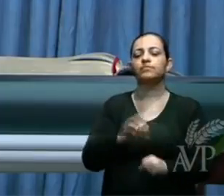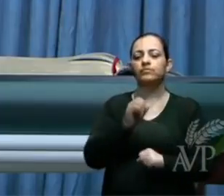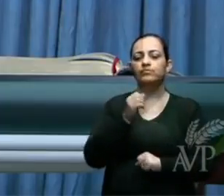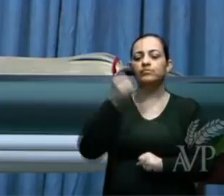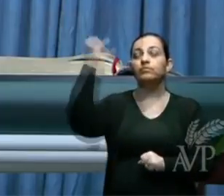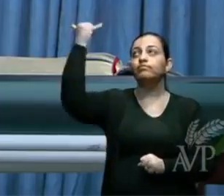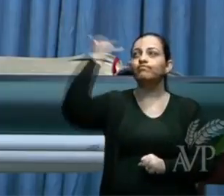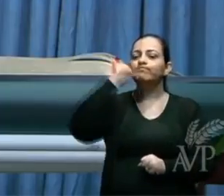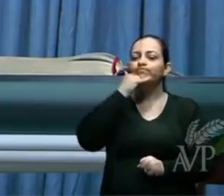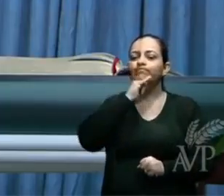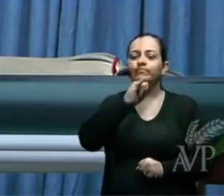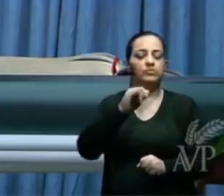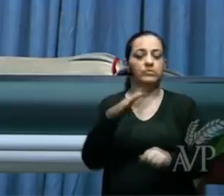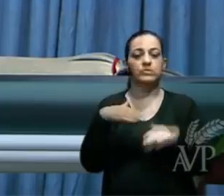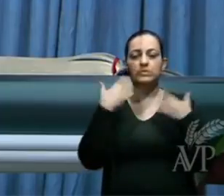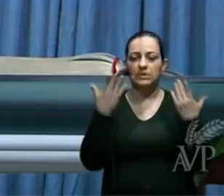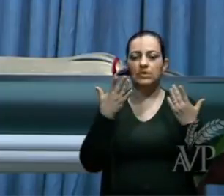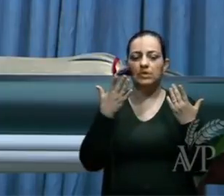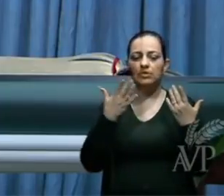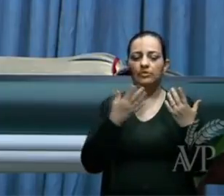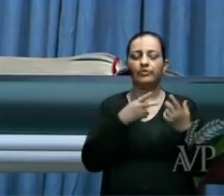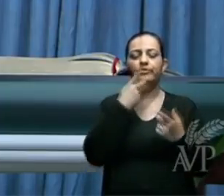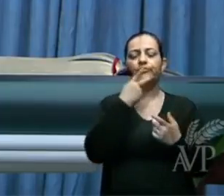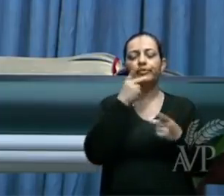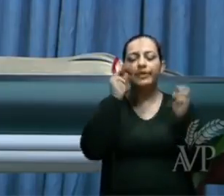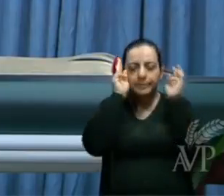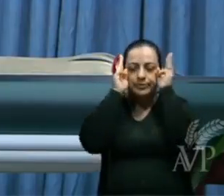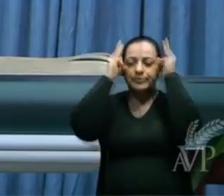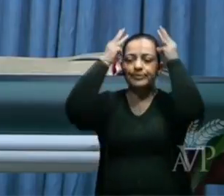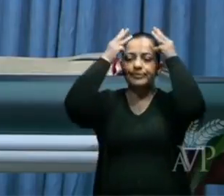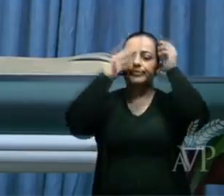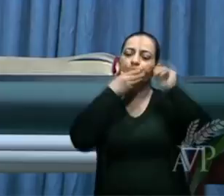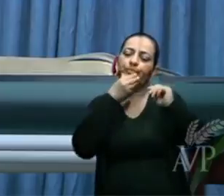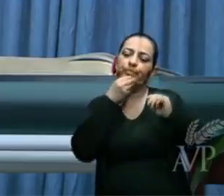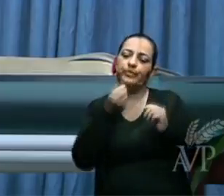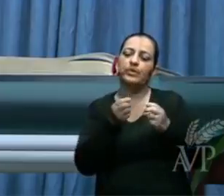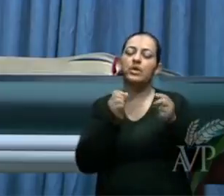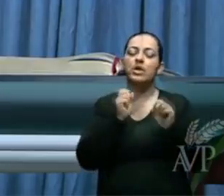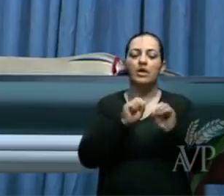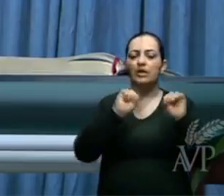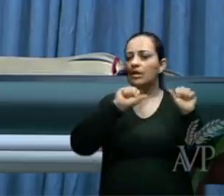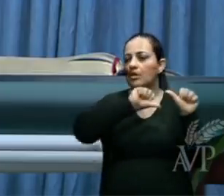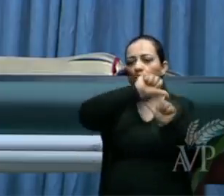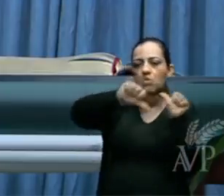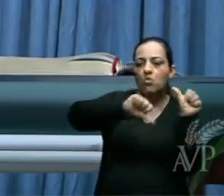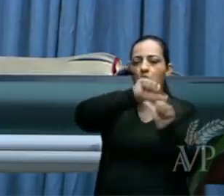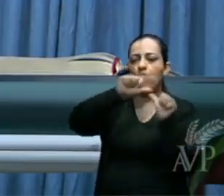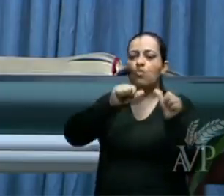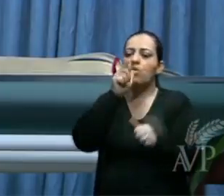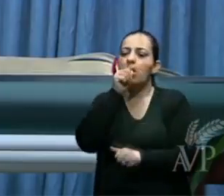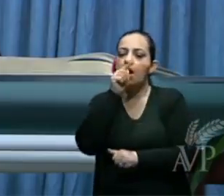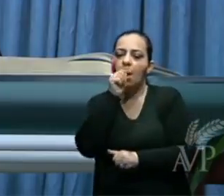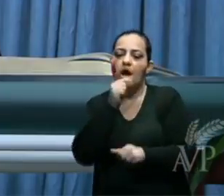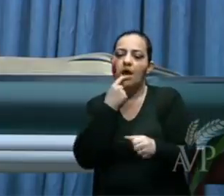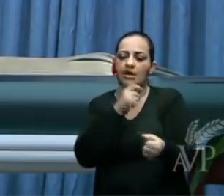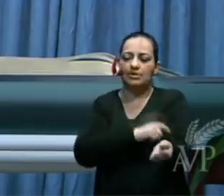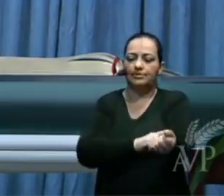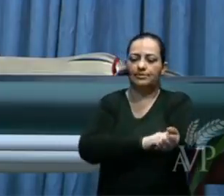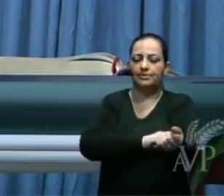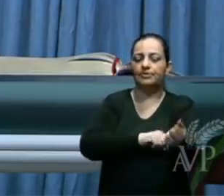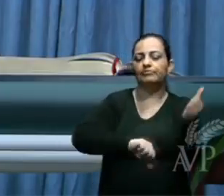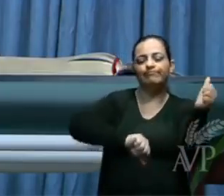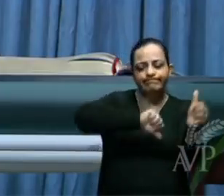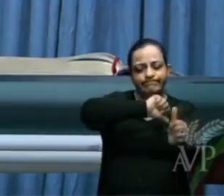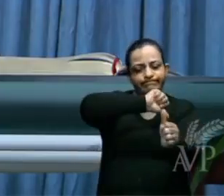então não vamos atribuir a moisés que ele transformou água em sangue que ele